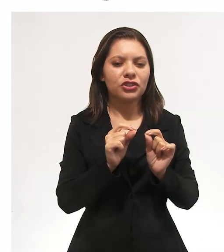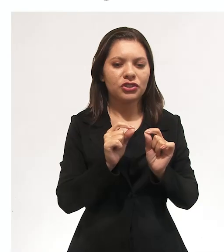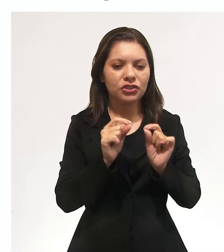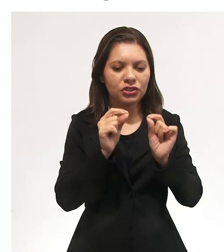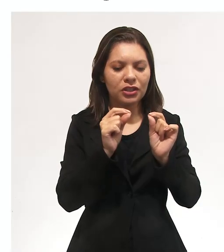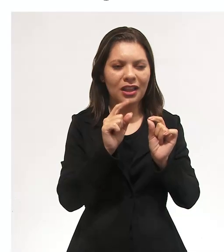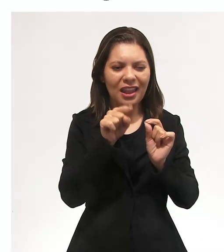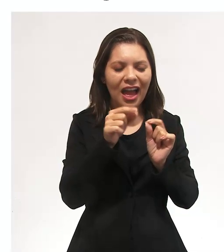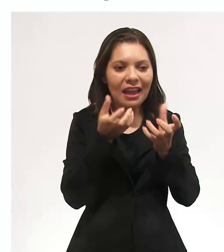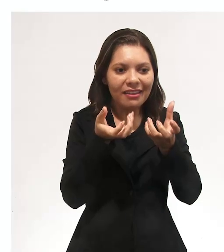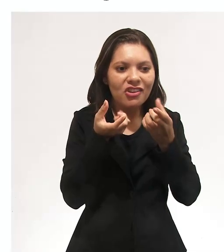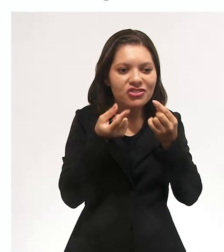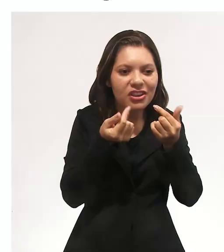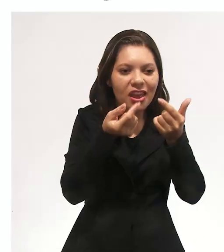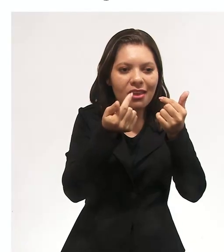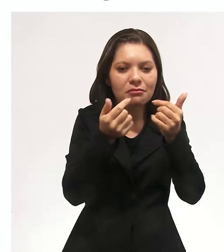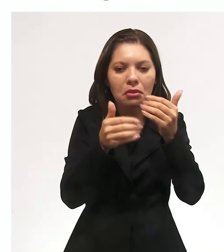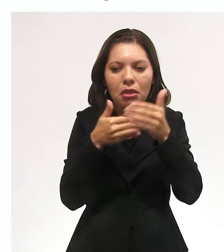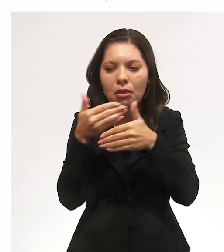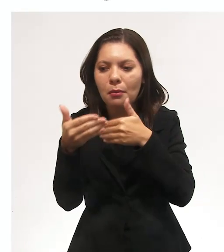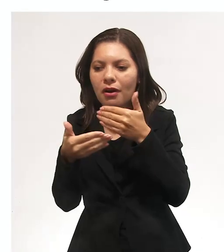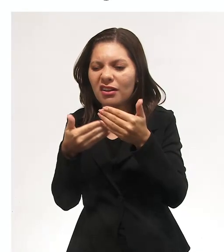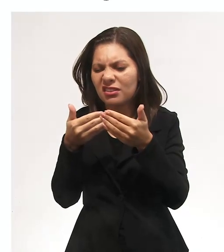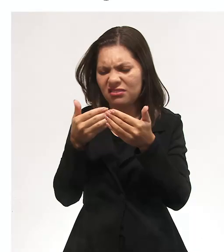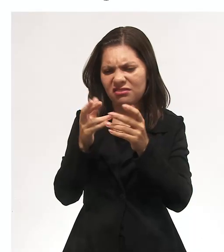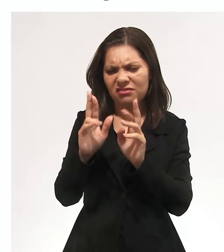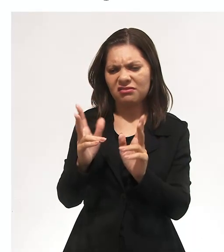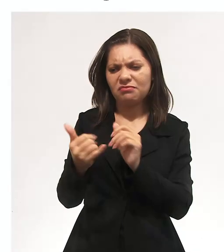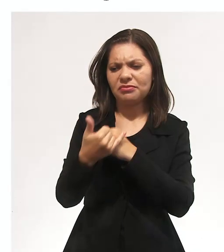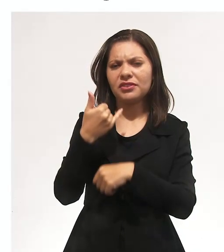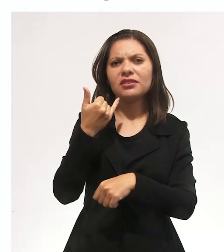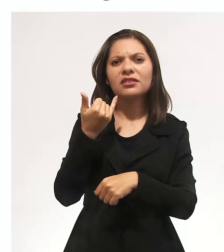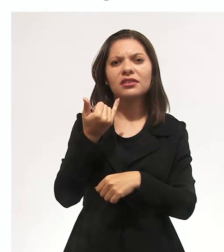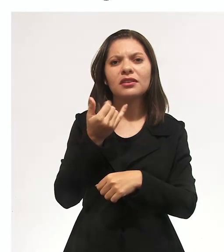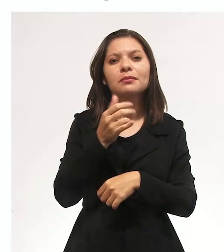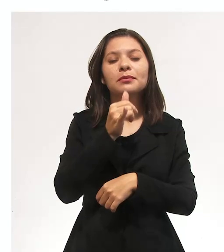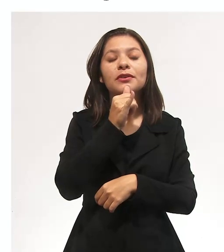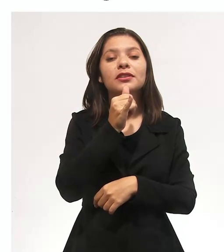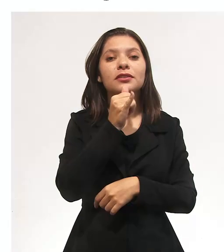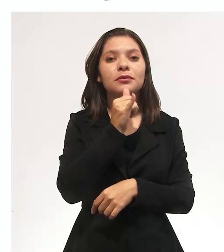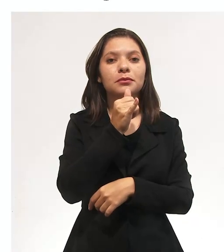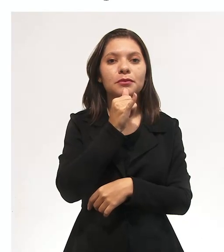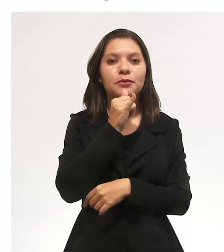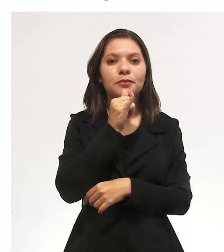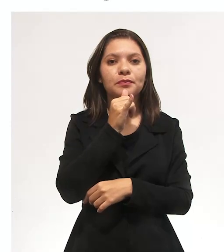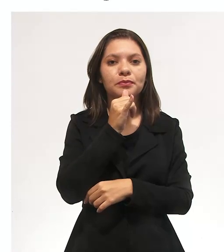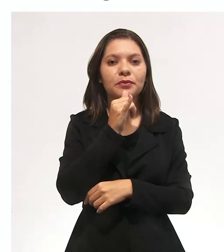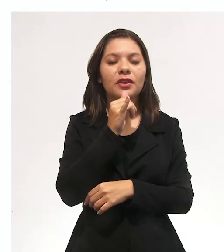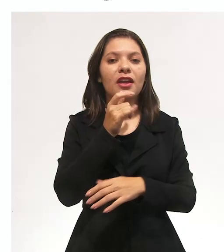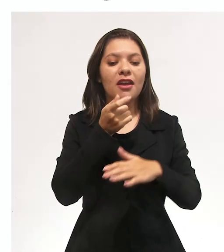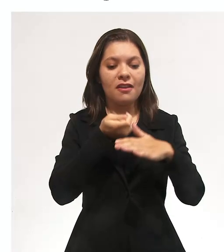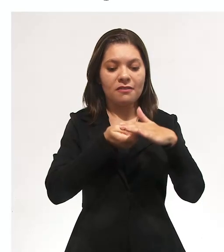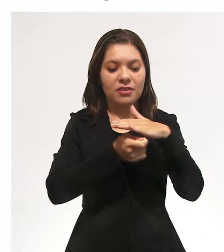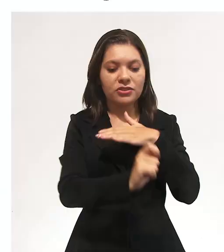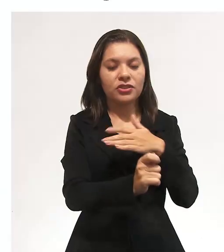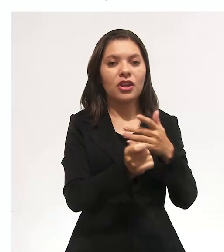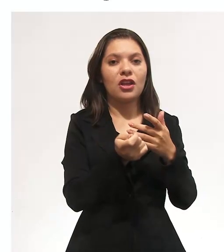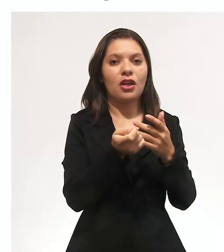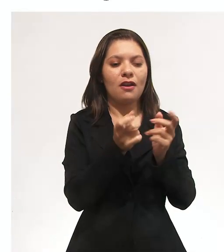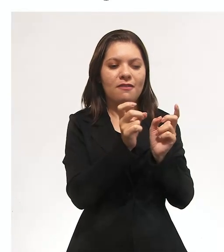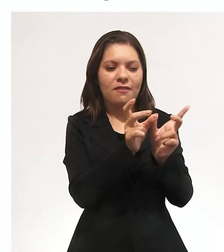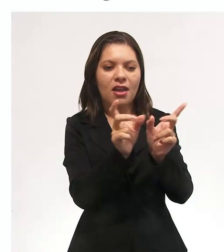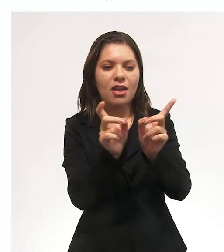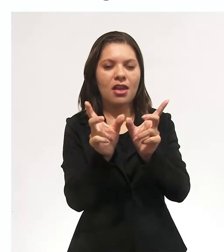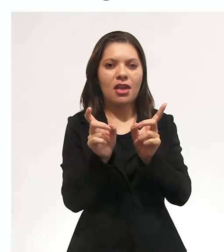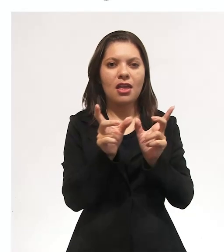do esperado. Um exemplo no nosso dia a dia é que investir num negócio de venda